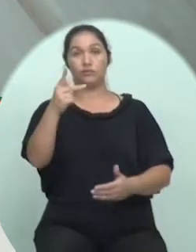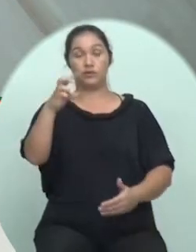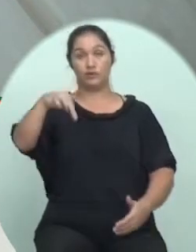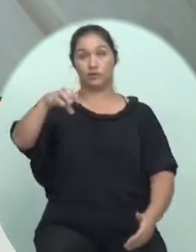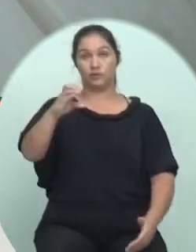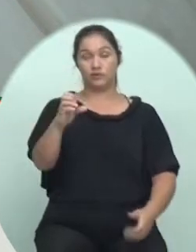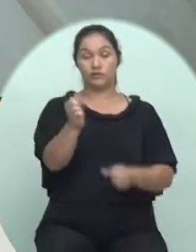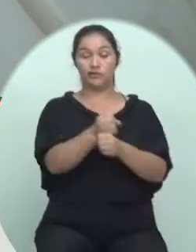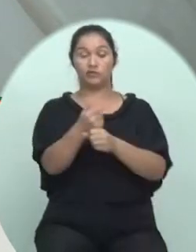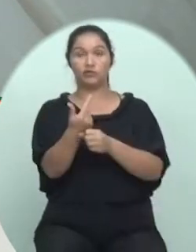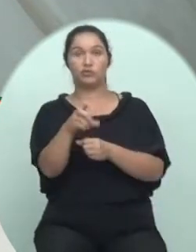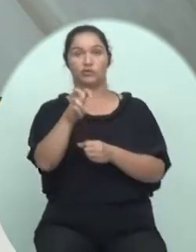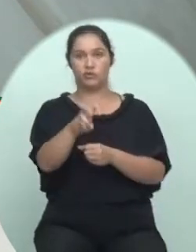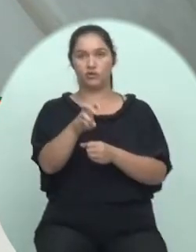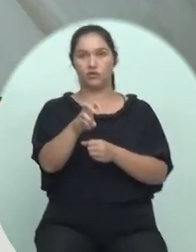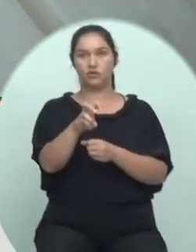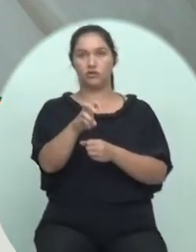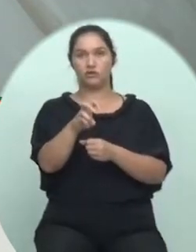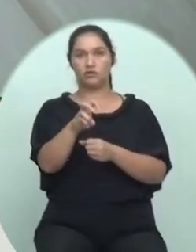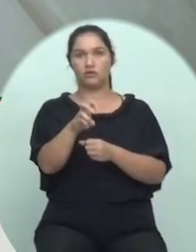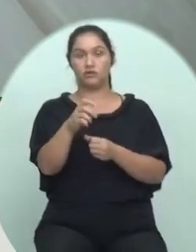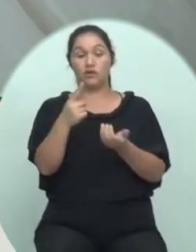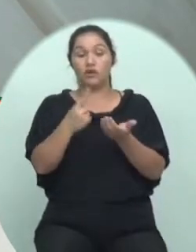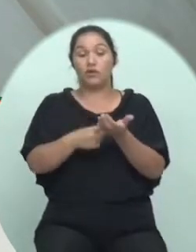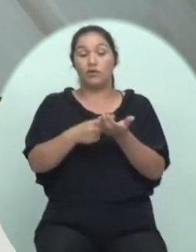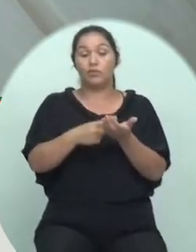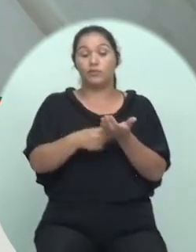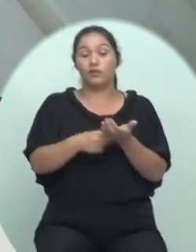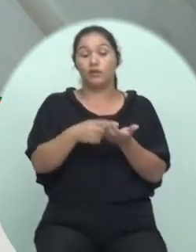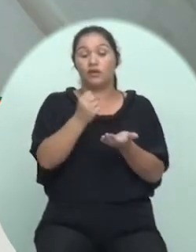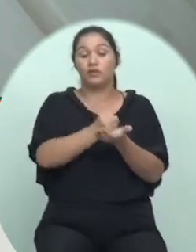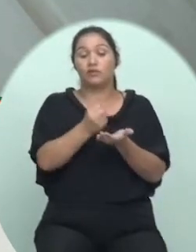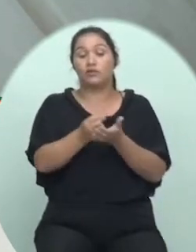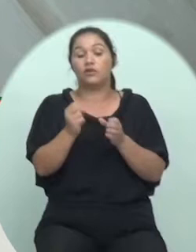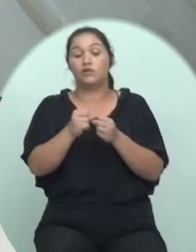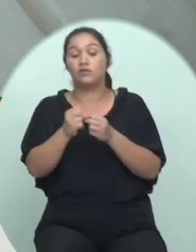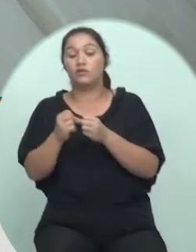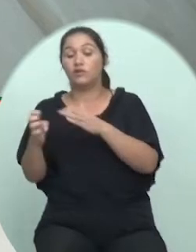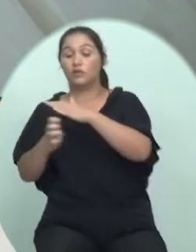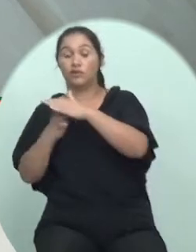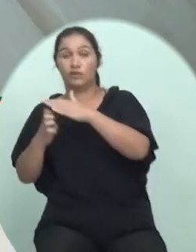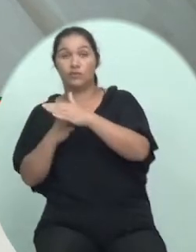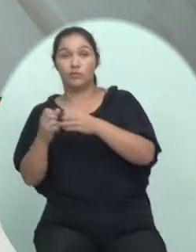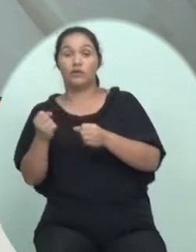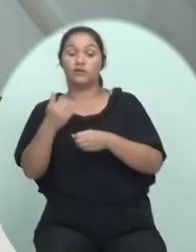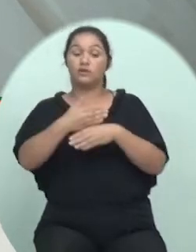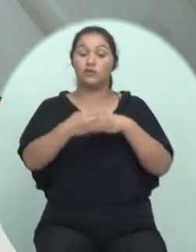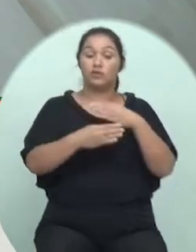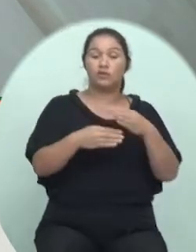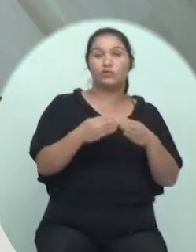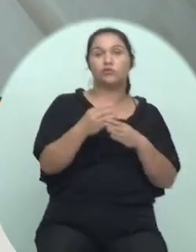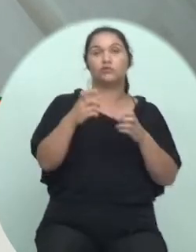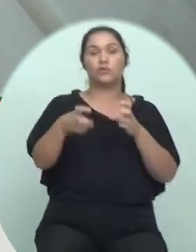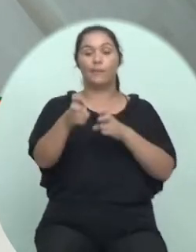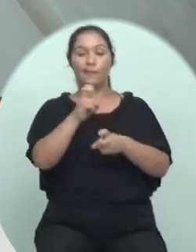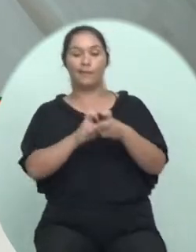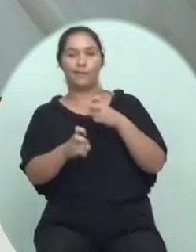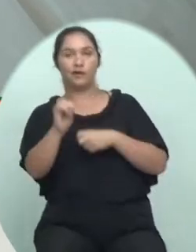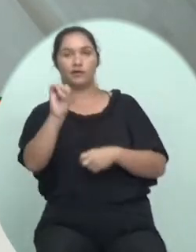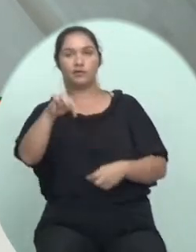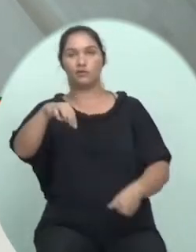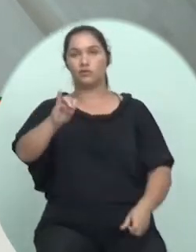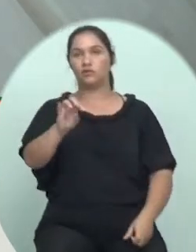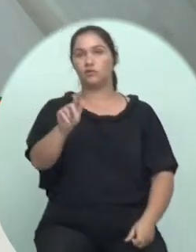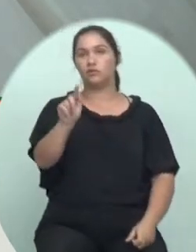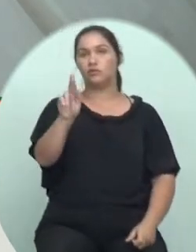236/PMC/2015, firmado entre a empresa prestadora de serviços de implantação do Parque dos Imigrantes no município de Criciúma.